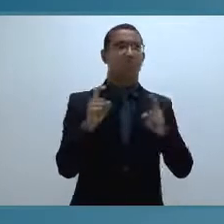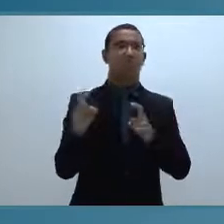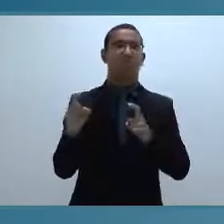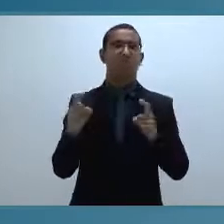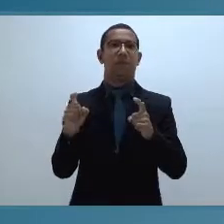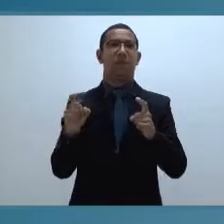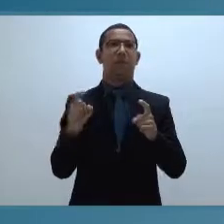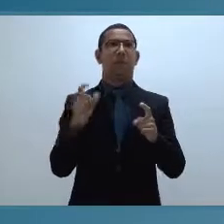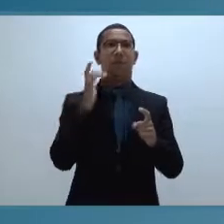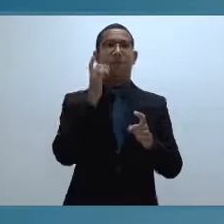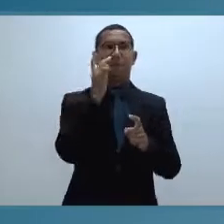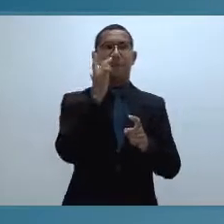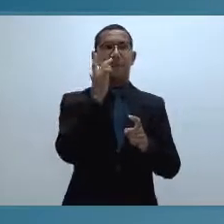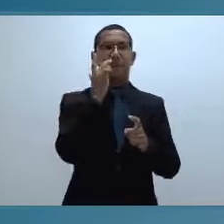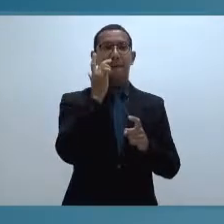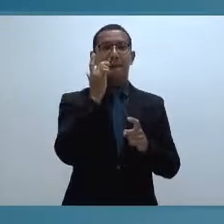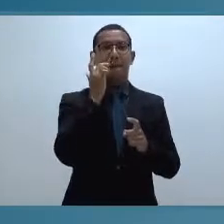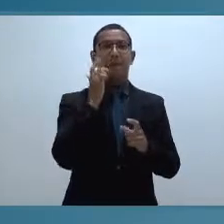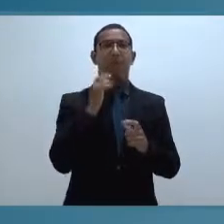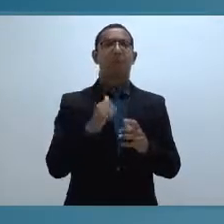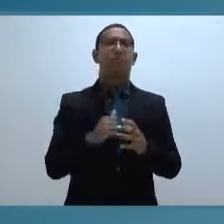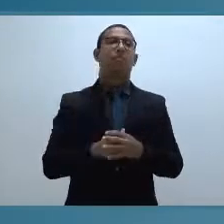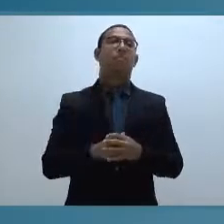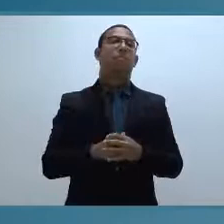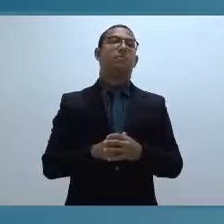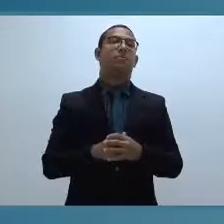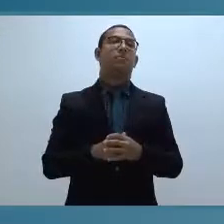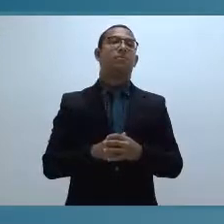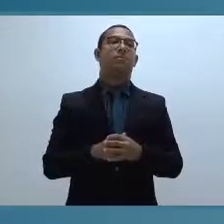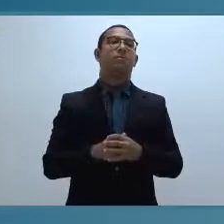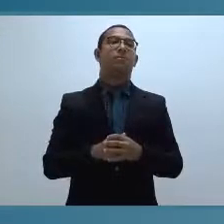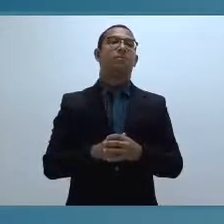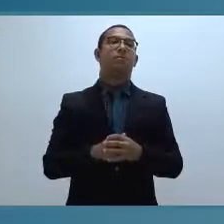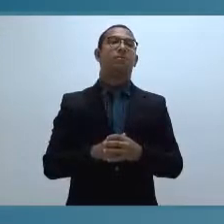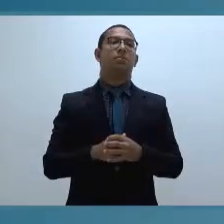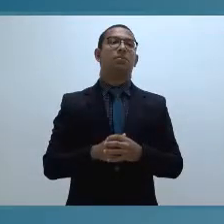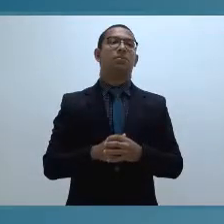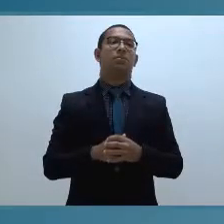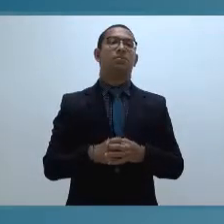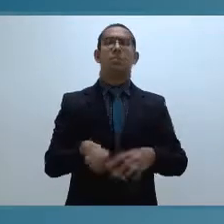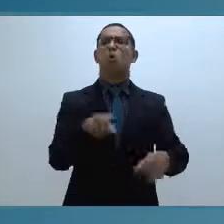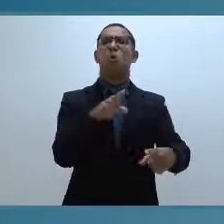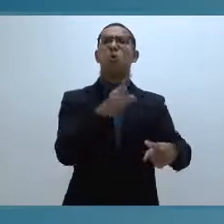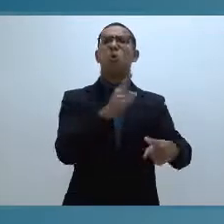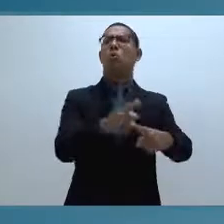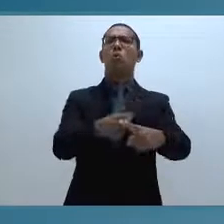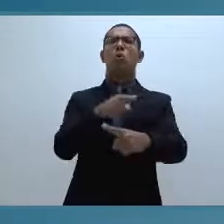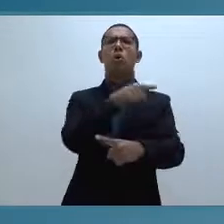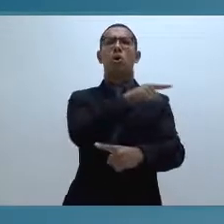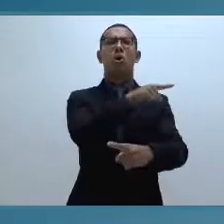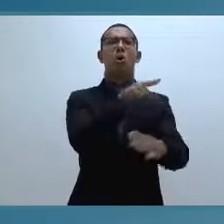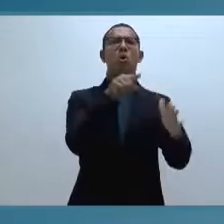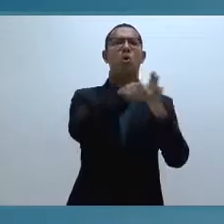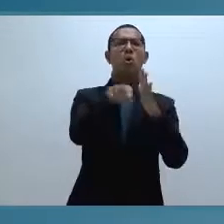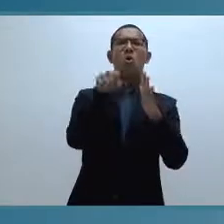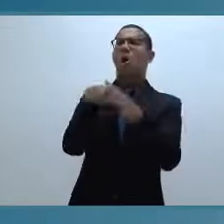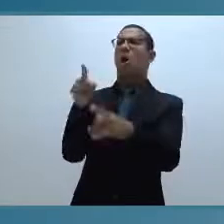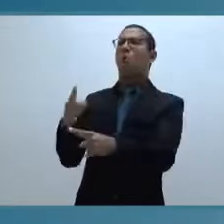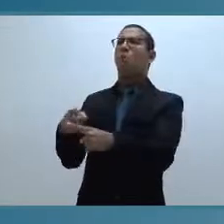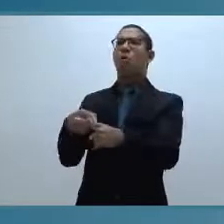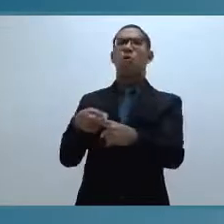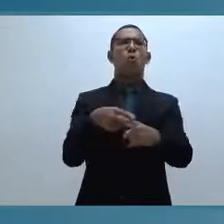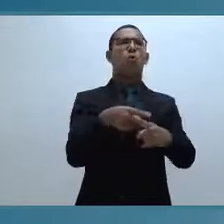Ele não precisa falar em certa qualidade. Por que ela quer sair de lá? Por que ela está aproveitando? Por que não tinha? A esmagadora, a